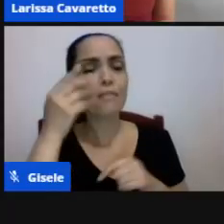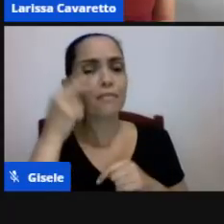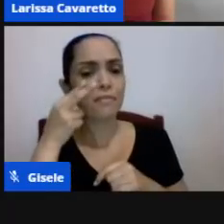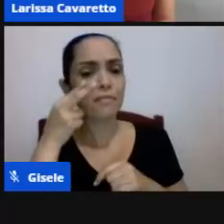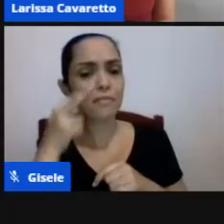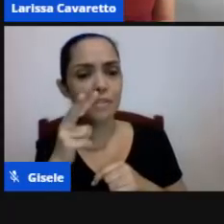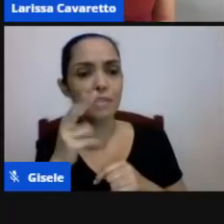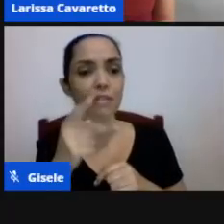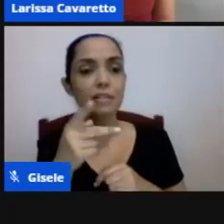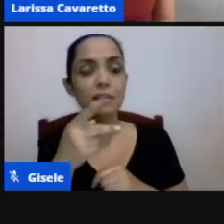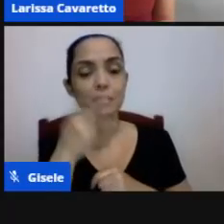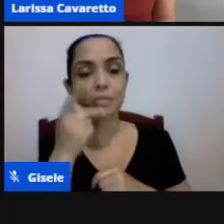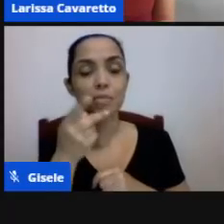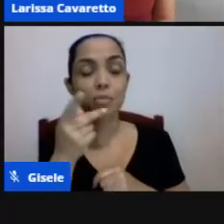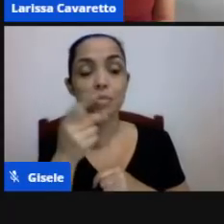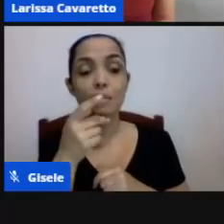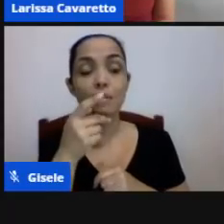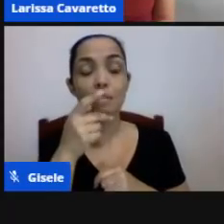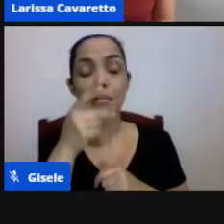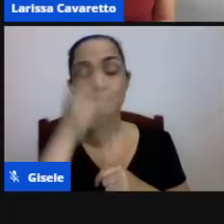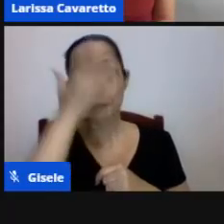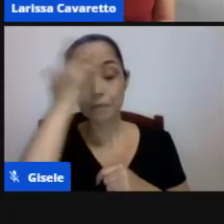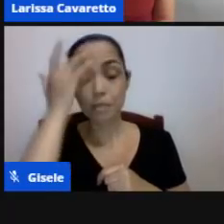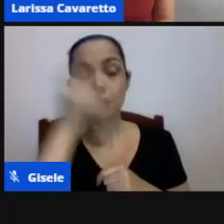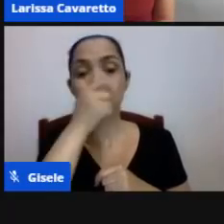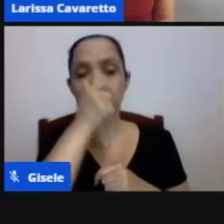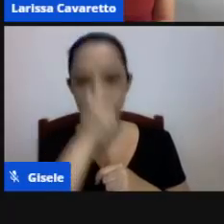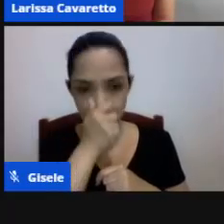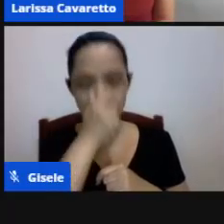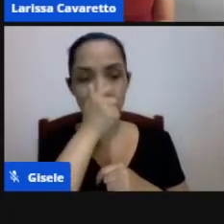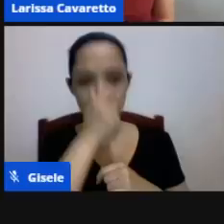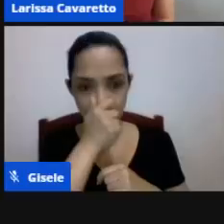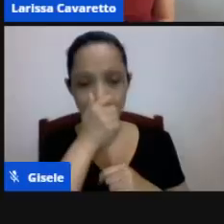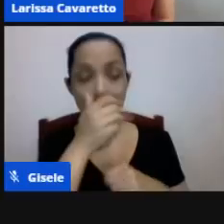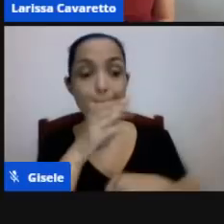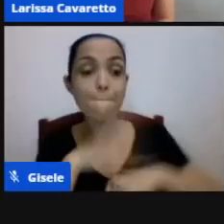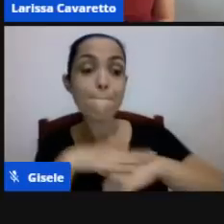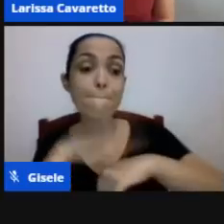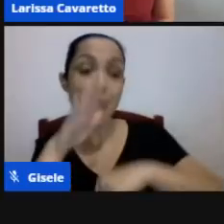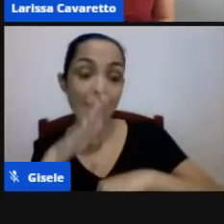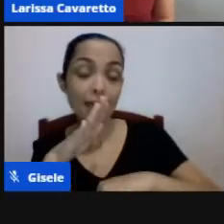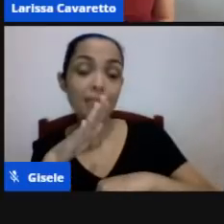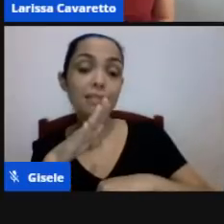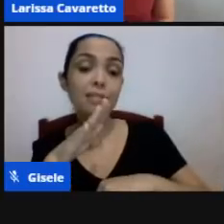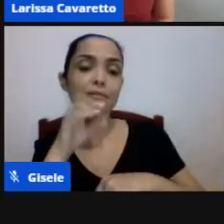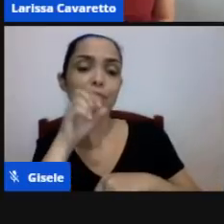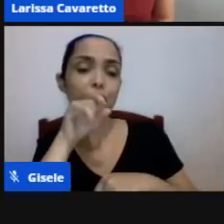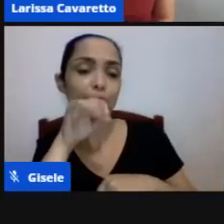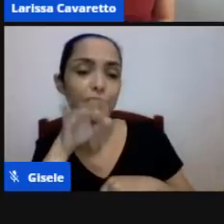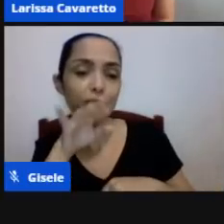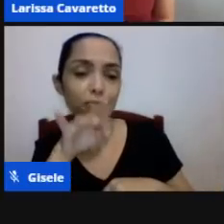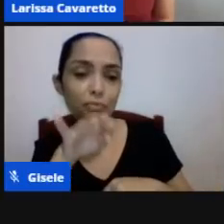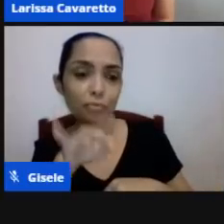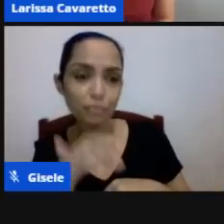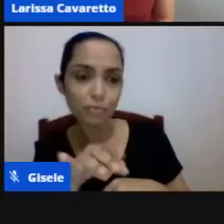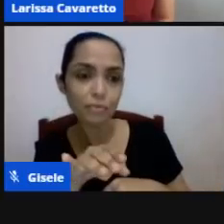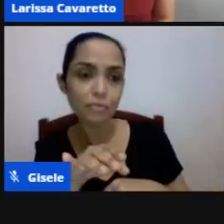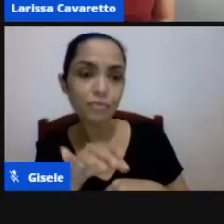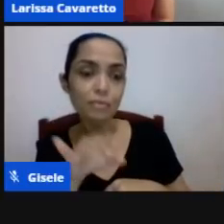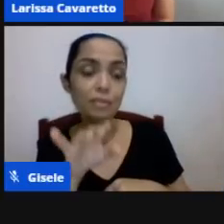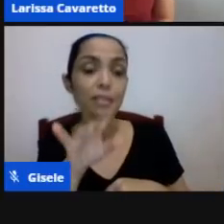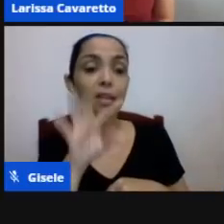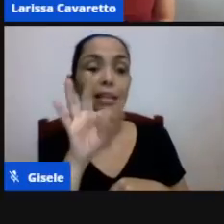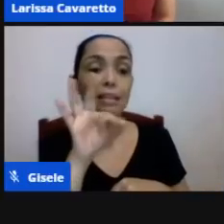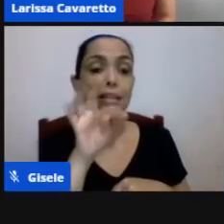exemplo, quando a pessoa está espirrando, ainda tem uma quantidade razoável de partículas sendo emitidas numa máscara de